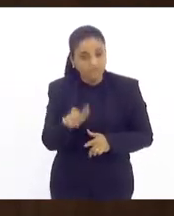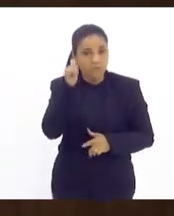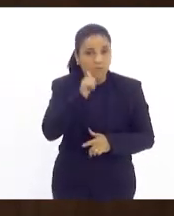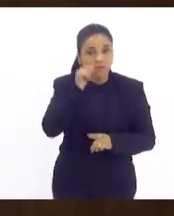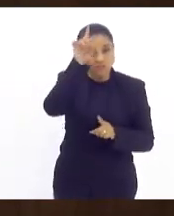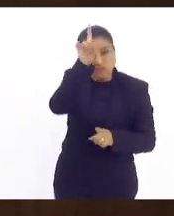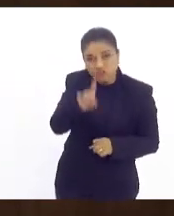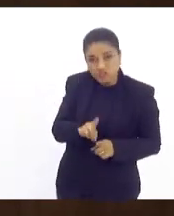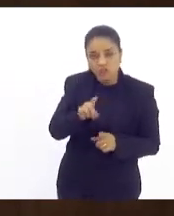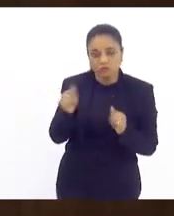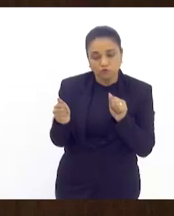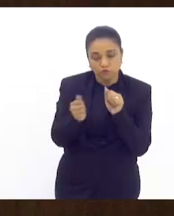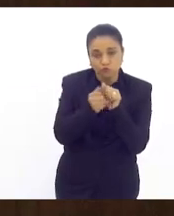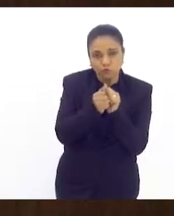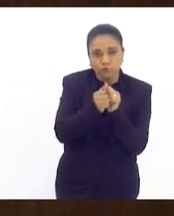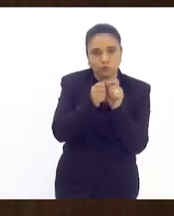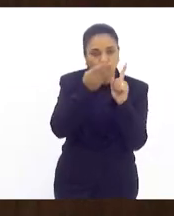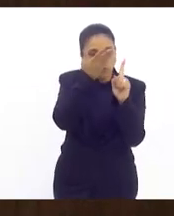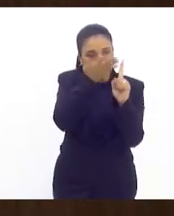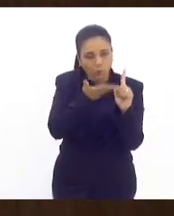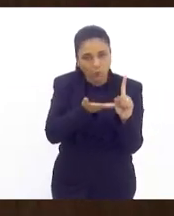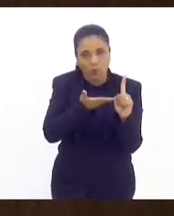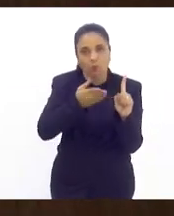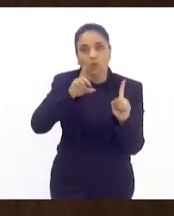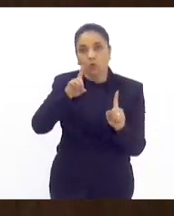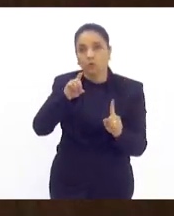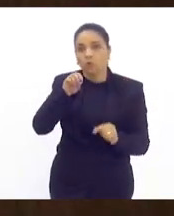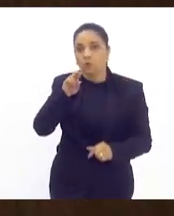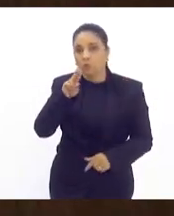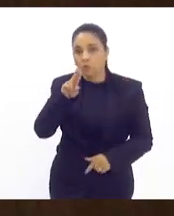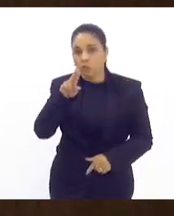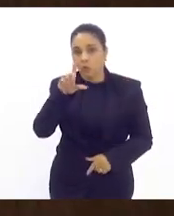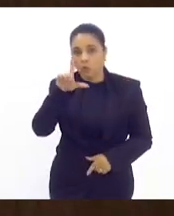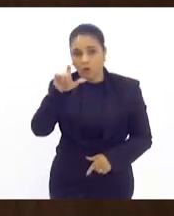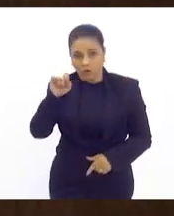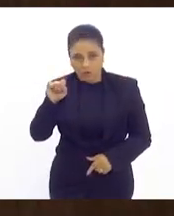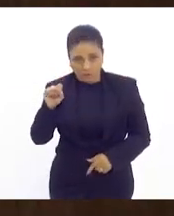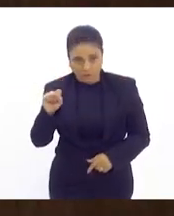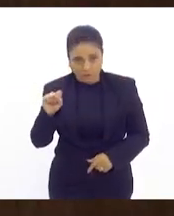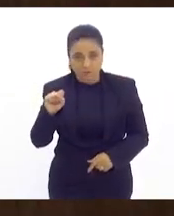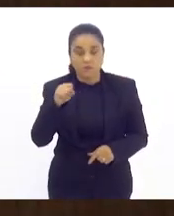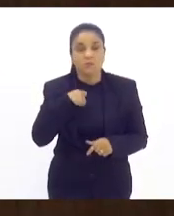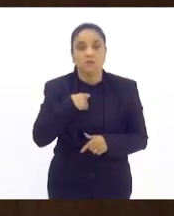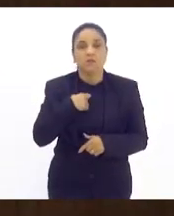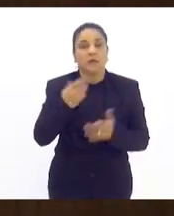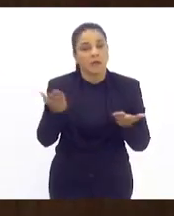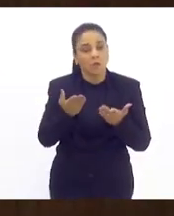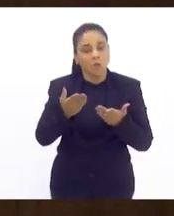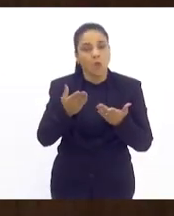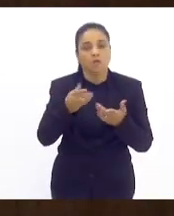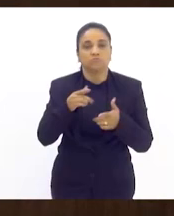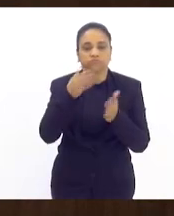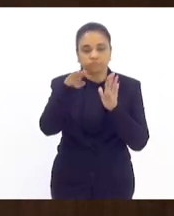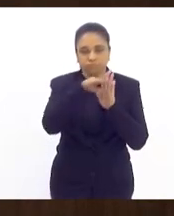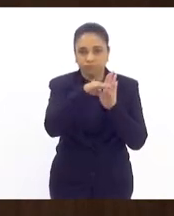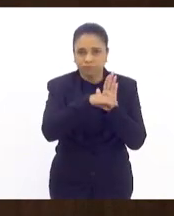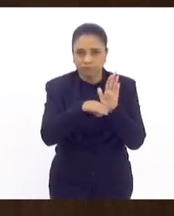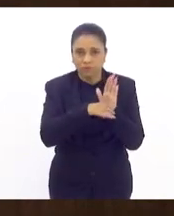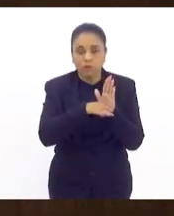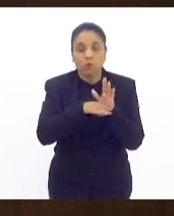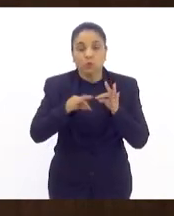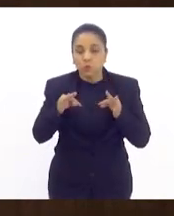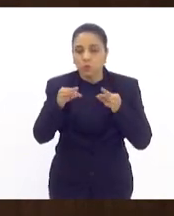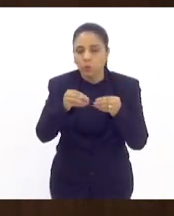aprovou uma lei que a gente vai fazer um cumpre-se agora que é um programa toda mulher merece uma doula dentro da linha que